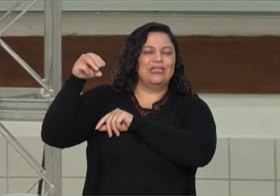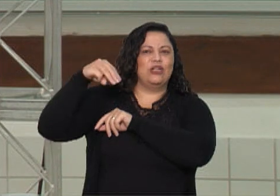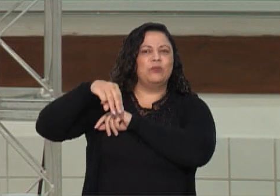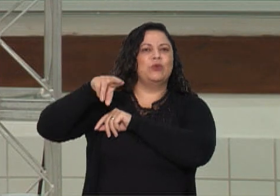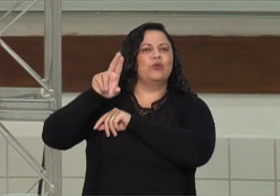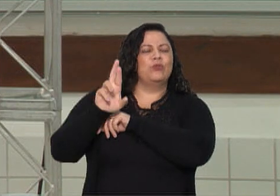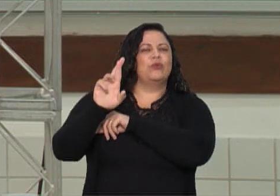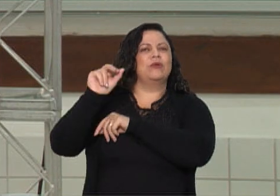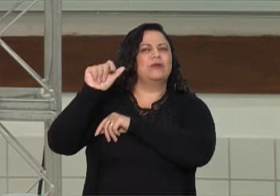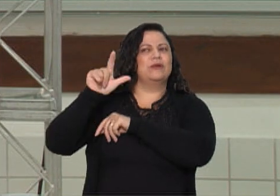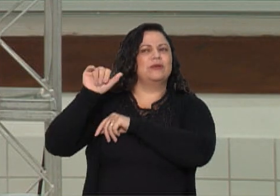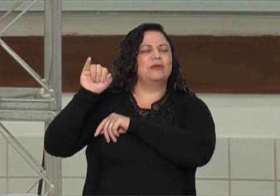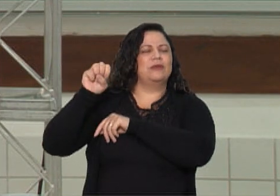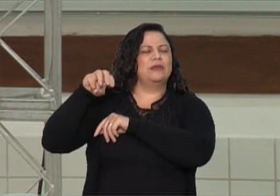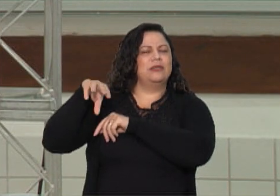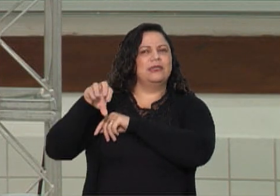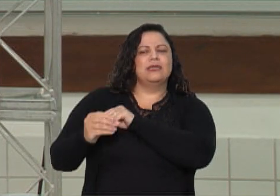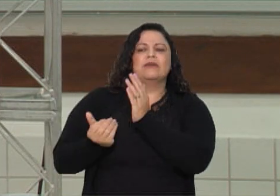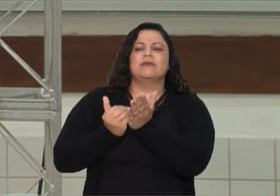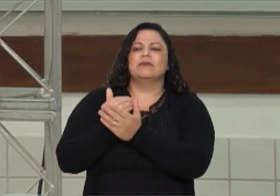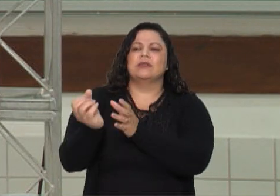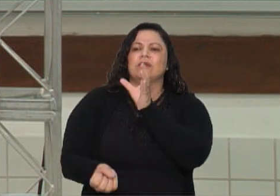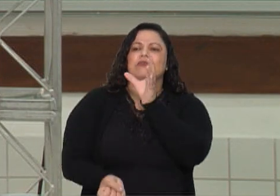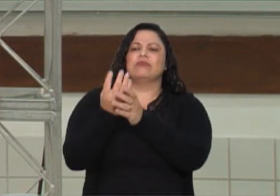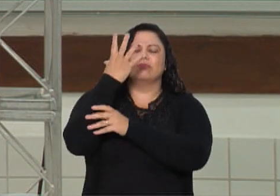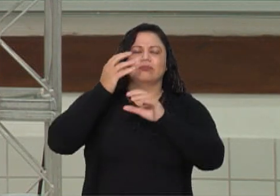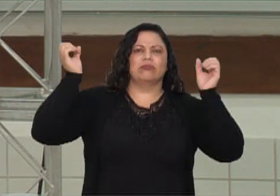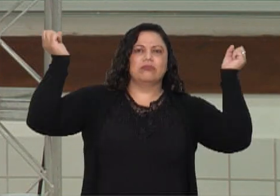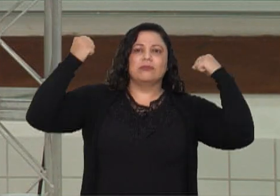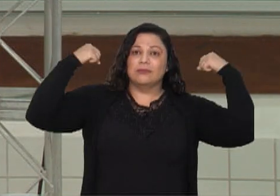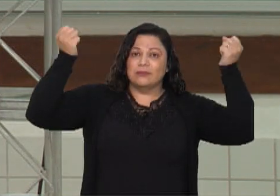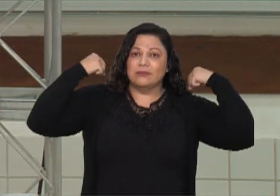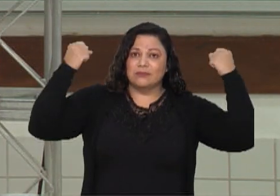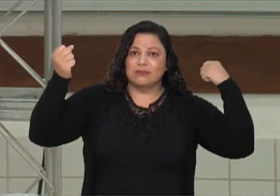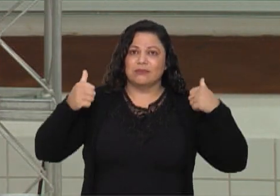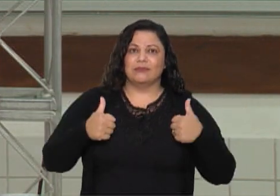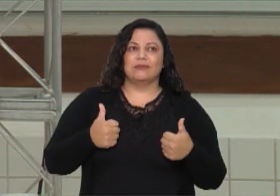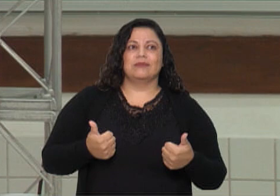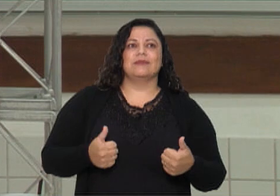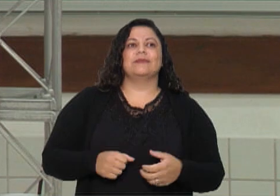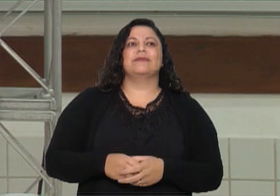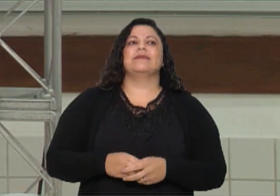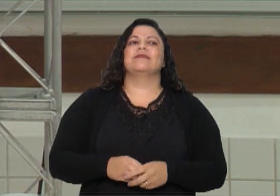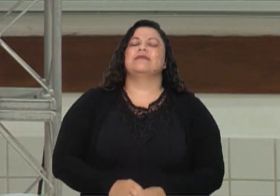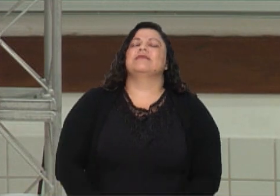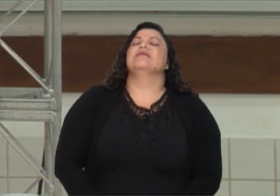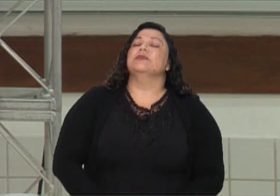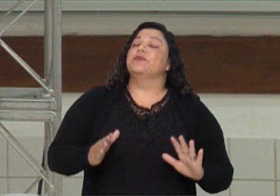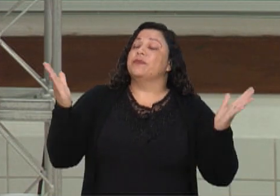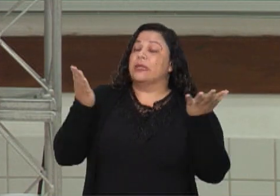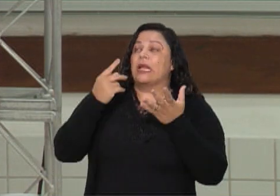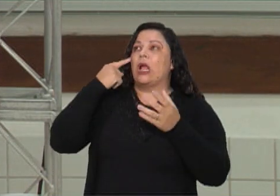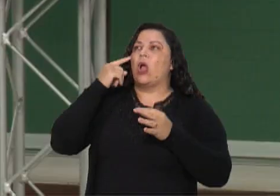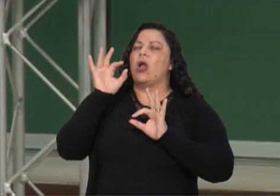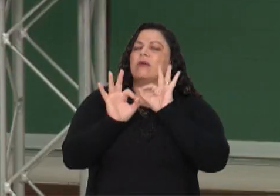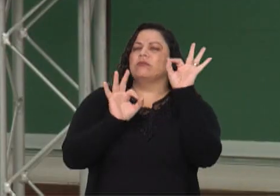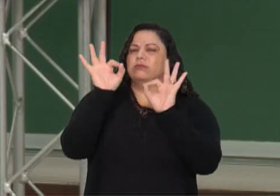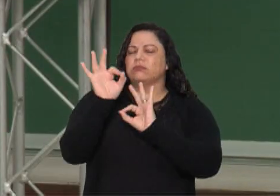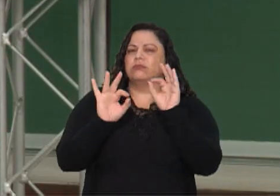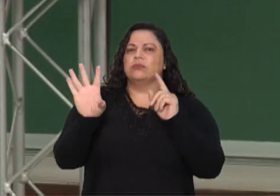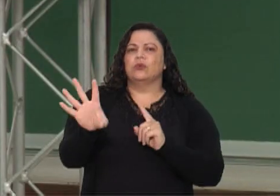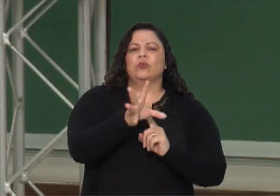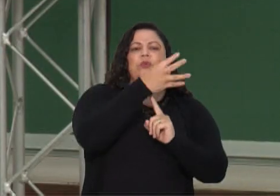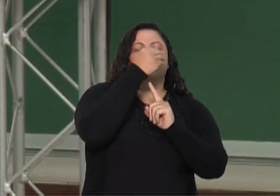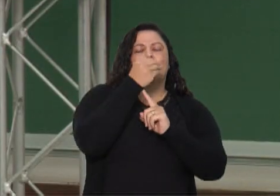né, que começou no México, certo? Muito bem, vamos seguir em frente aqui e vamos ver algumas obras do Cândido